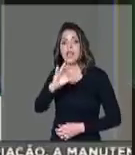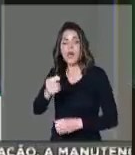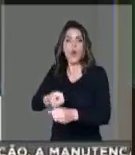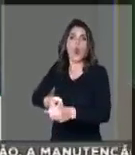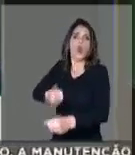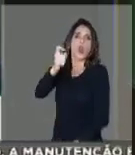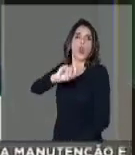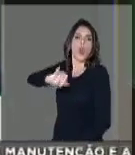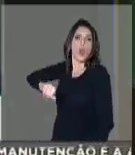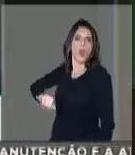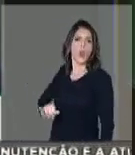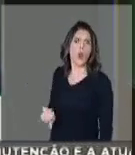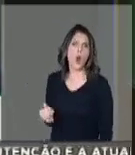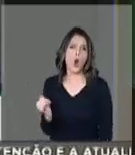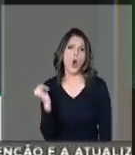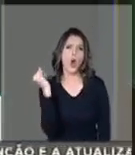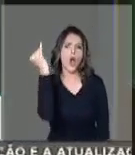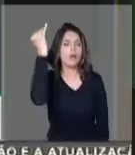ainda assim,